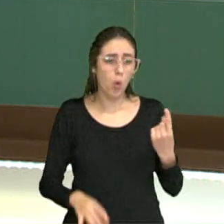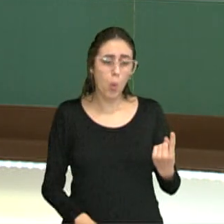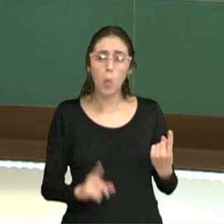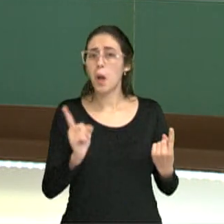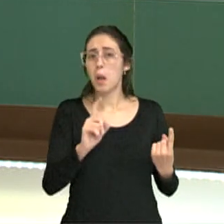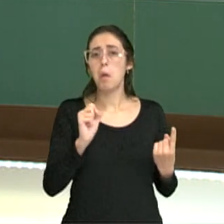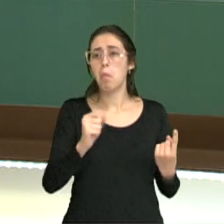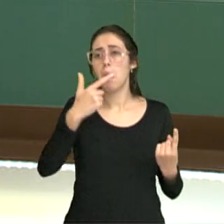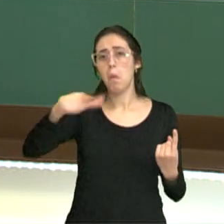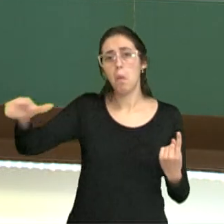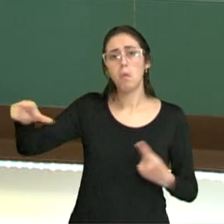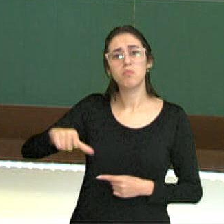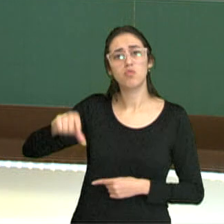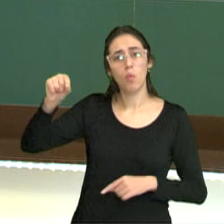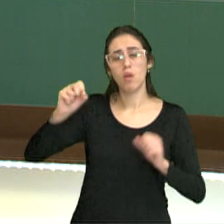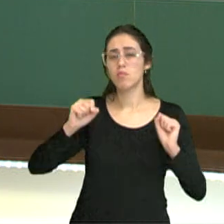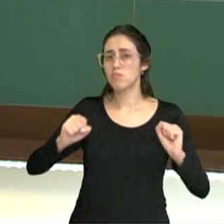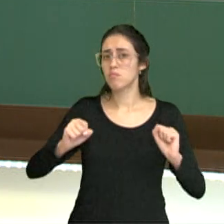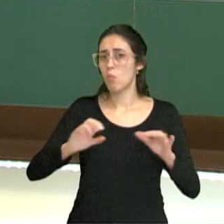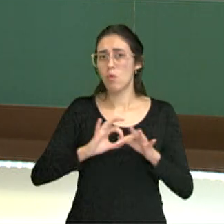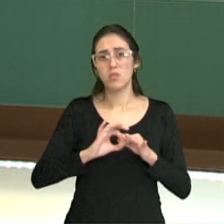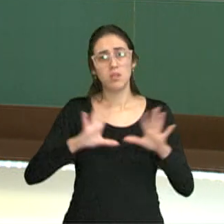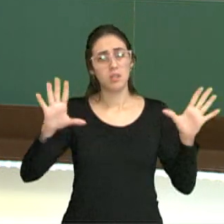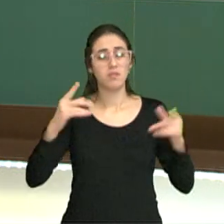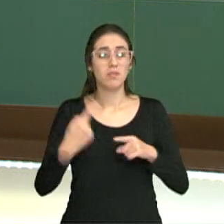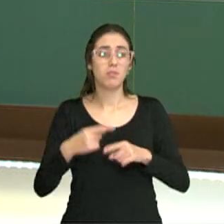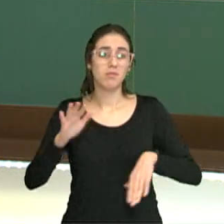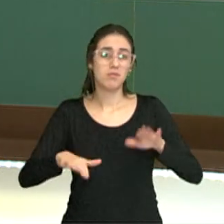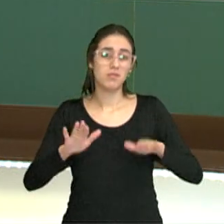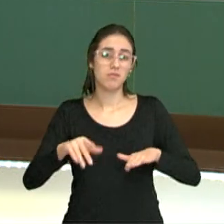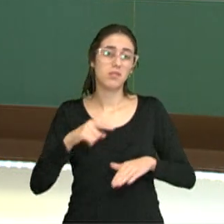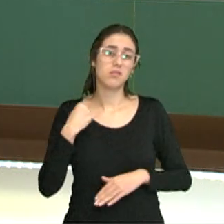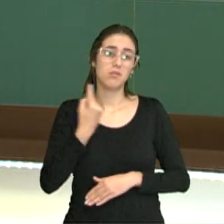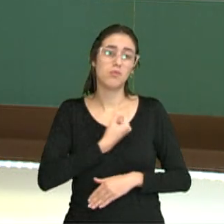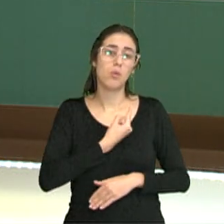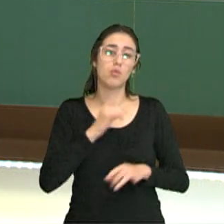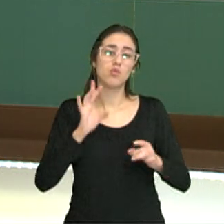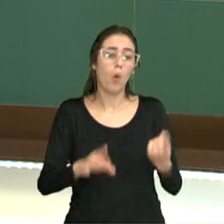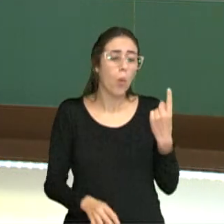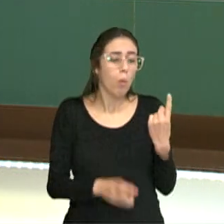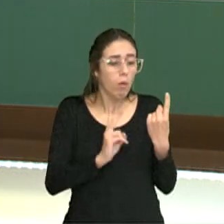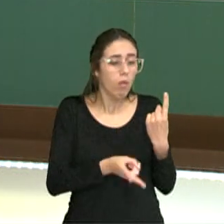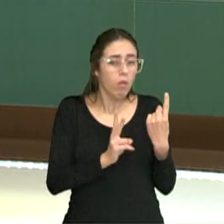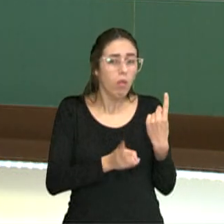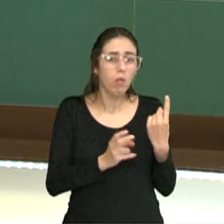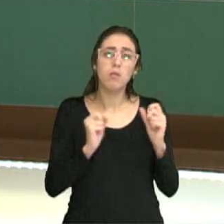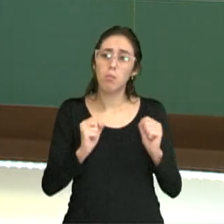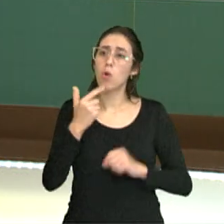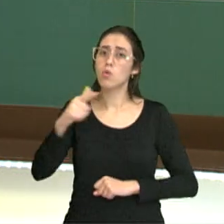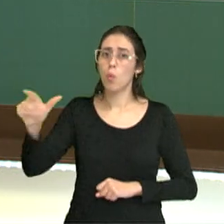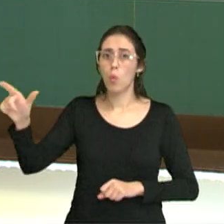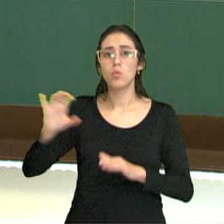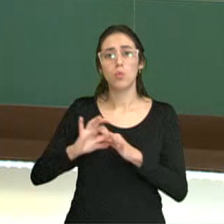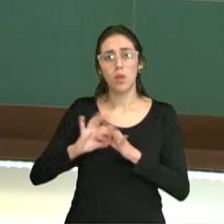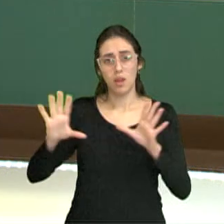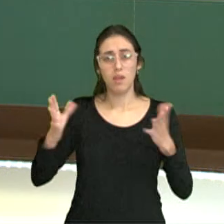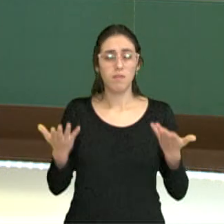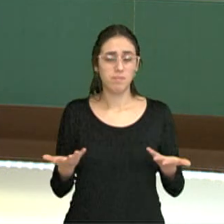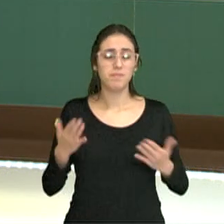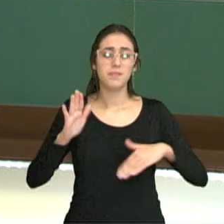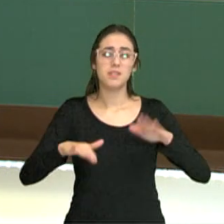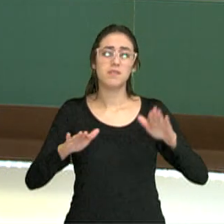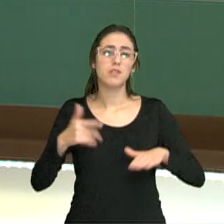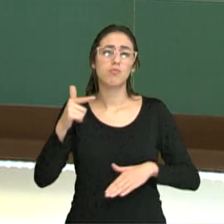de investimento, que às vezes muita gente acaba ficando em muitas modalidades, fixado apenas em uma modalidade, e às vezes não